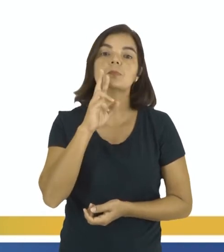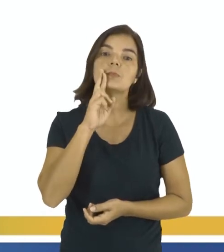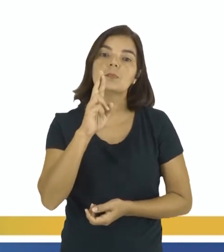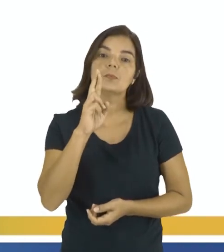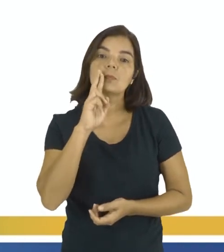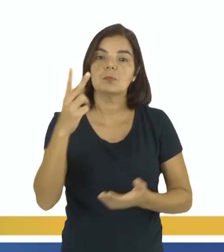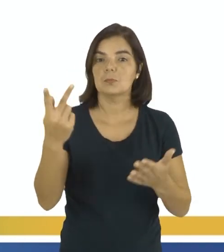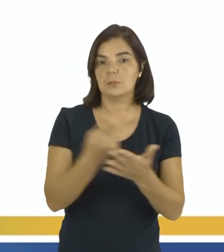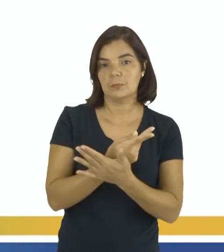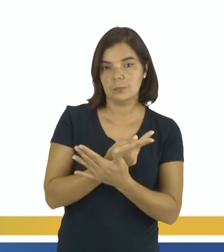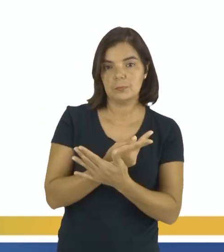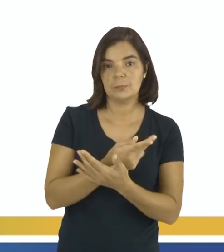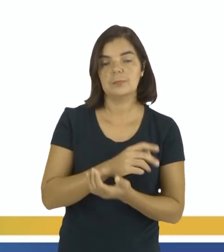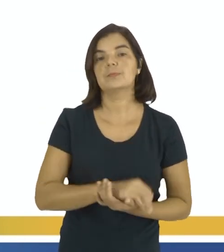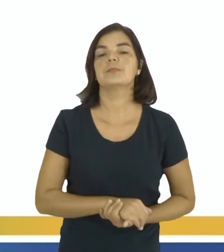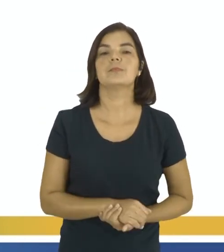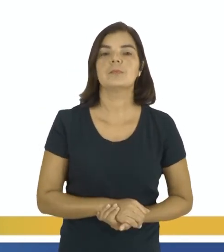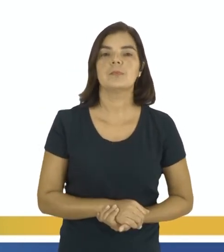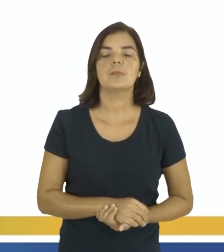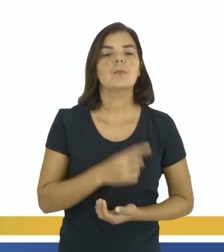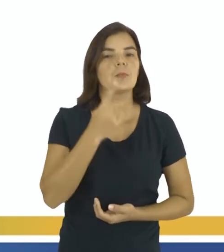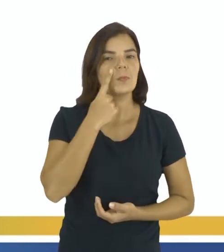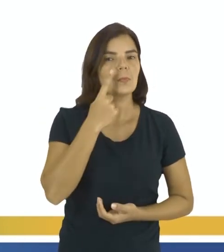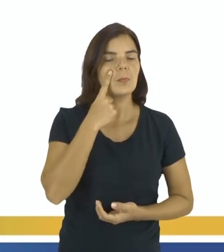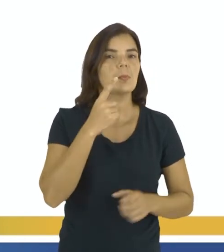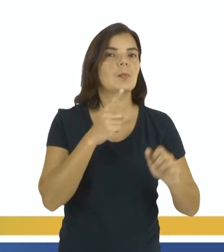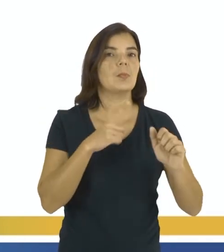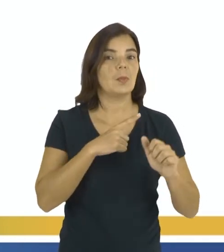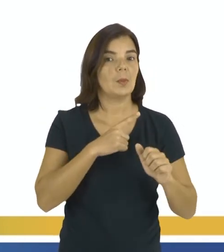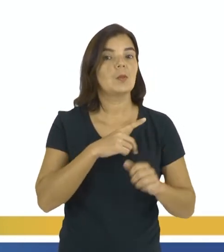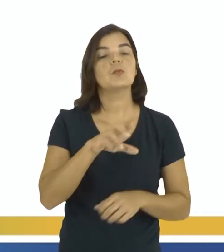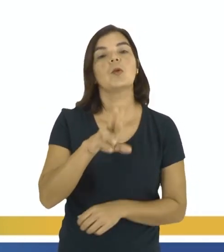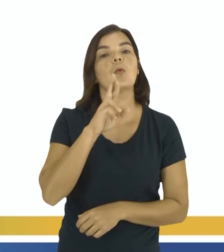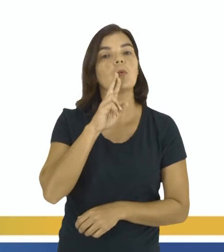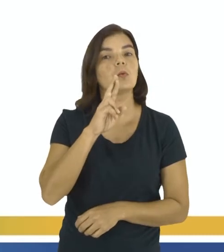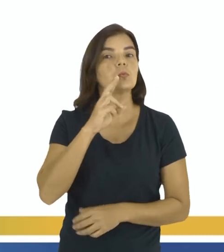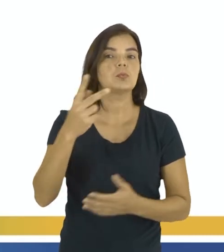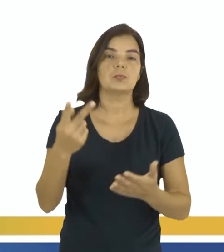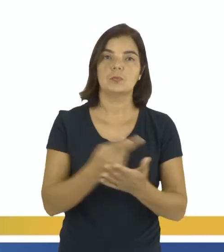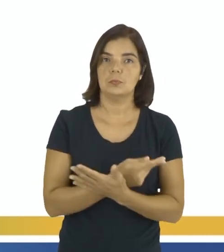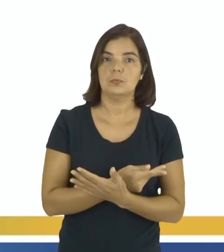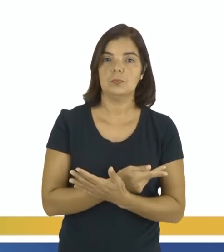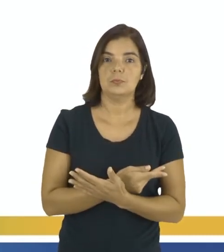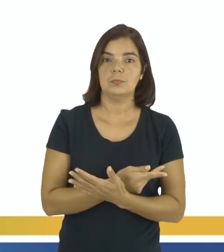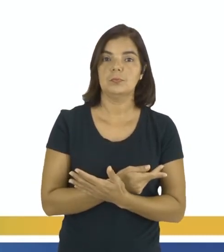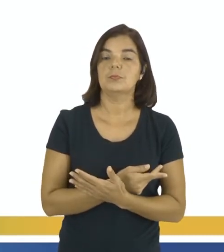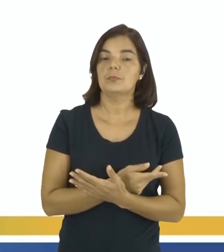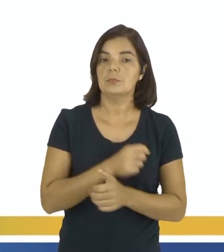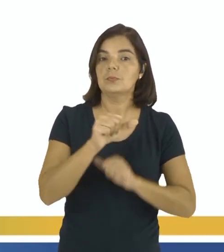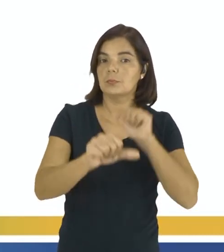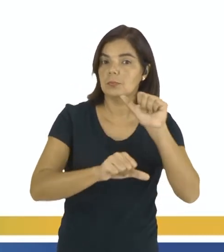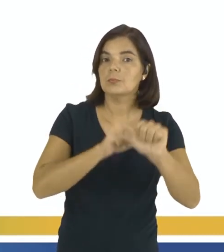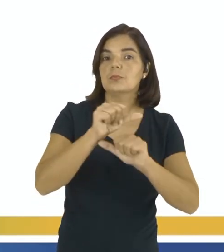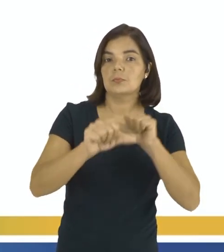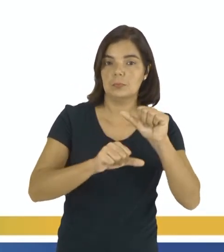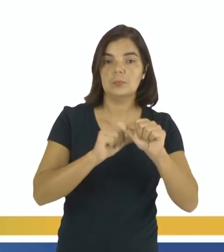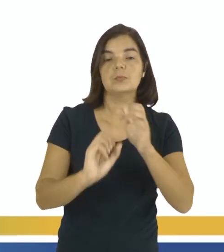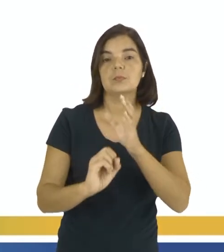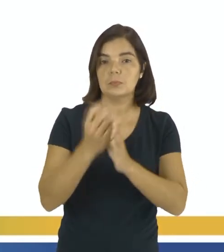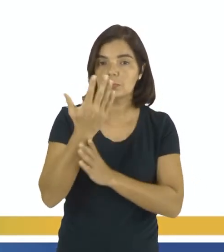opção incorreta. Olha só, nós temos uma opção que é incorreta sobre essas reformas que